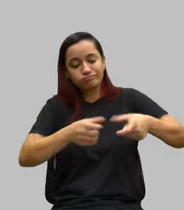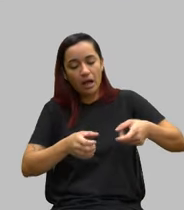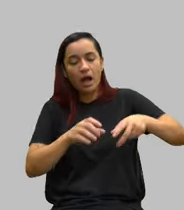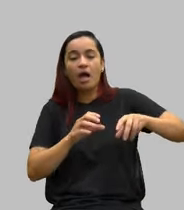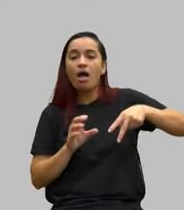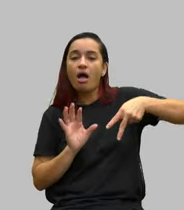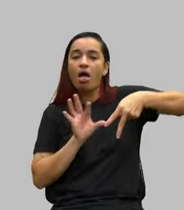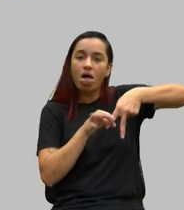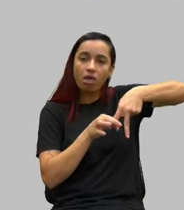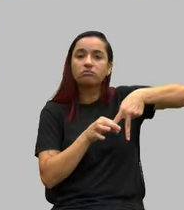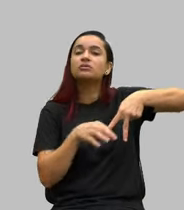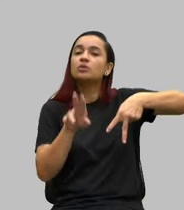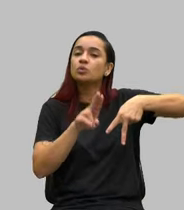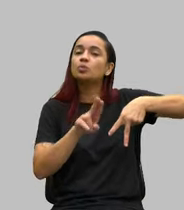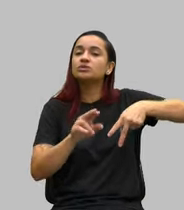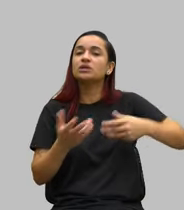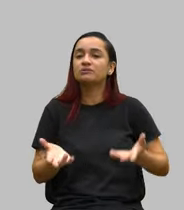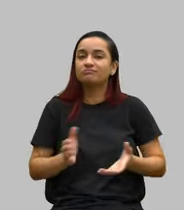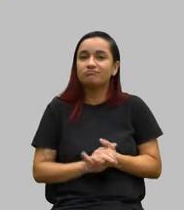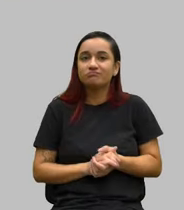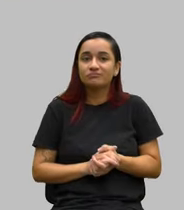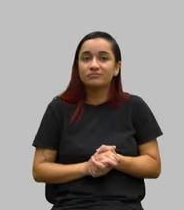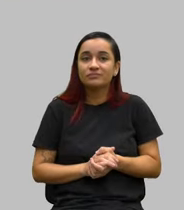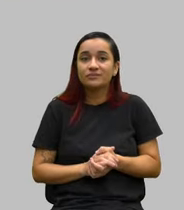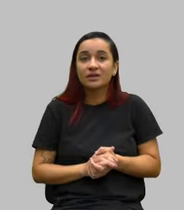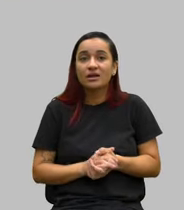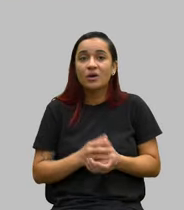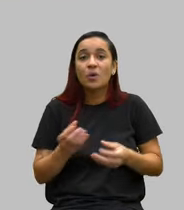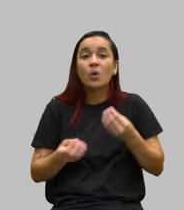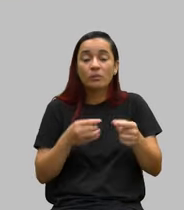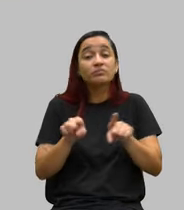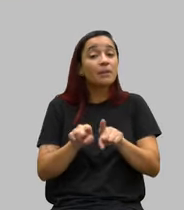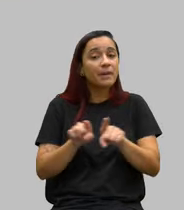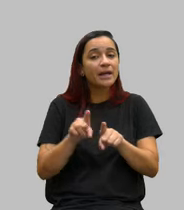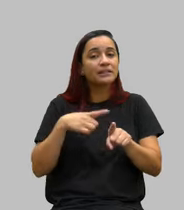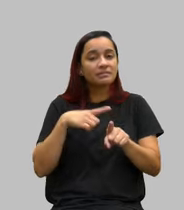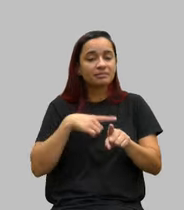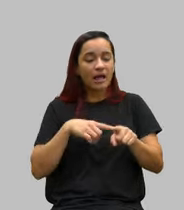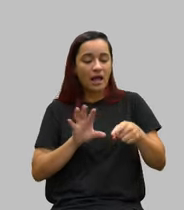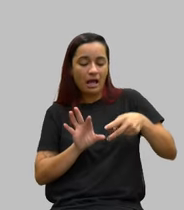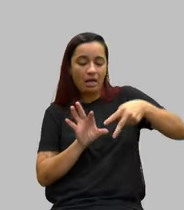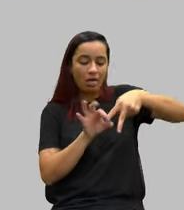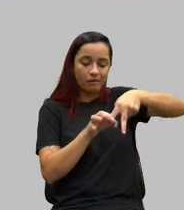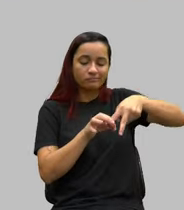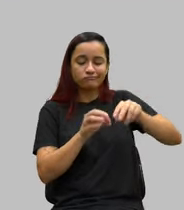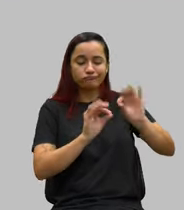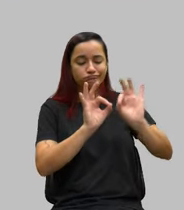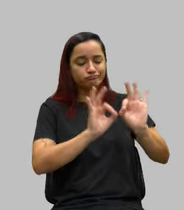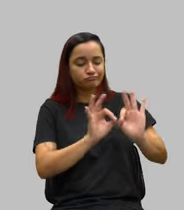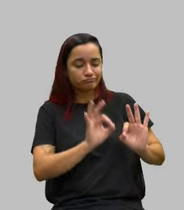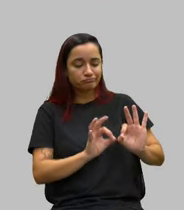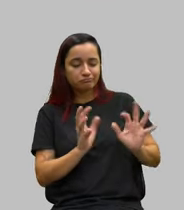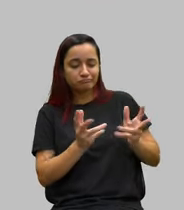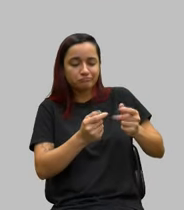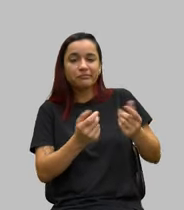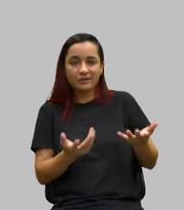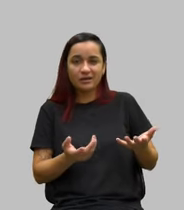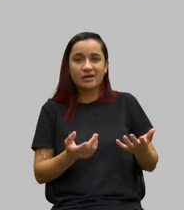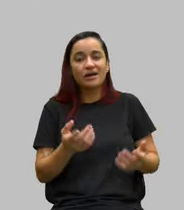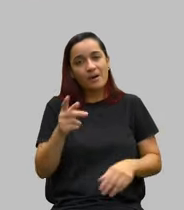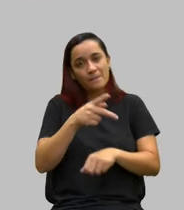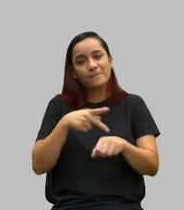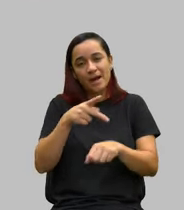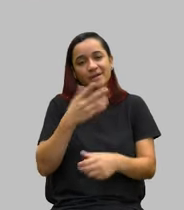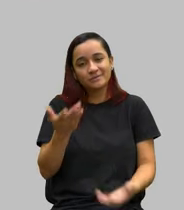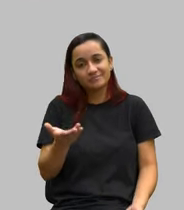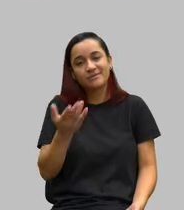situação e existem tornozeleiras estilizadas também né que faz parte da moda é o país que a gente tá vivendo infelizmente